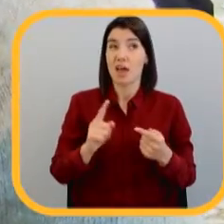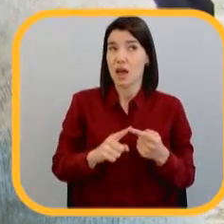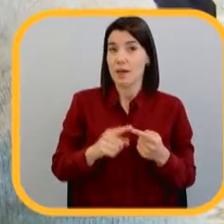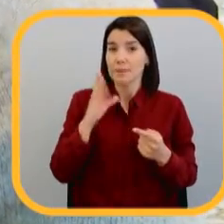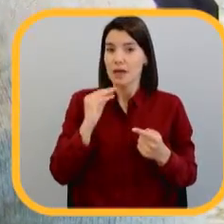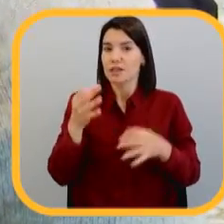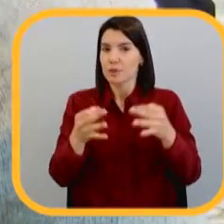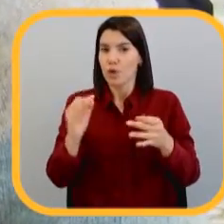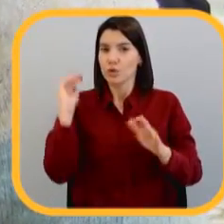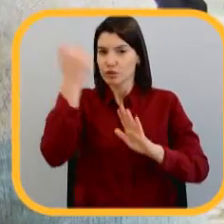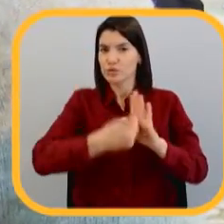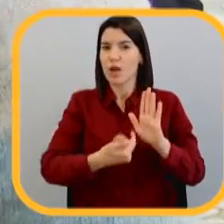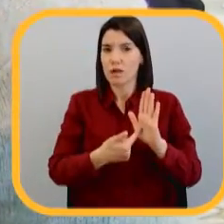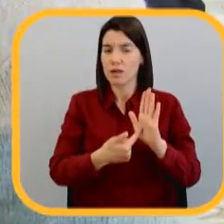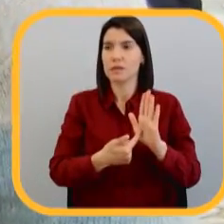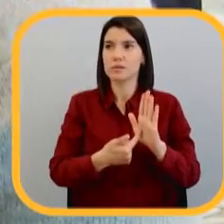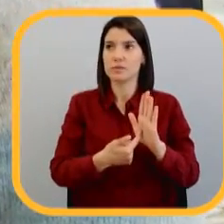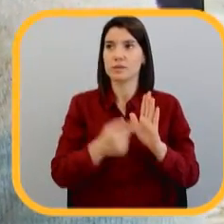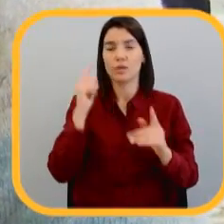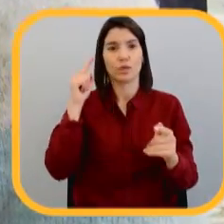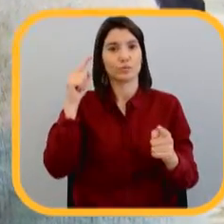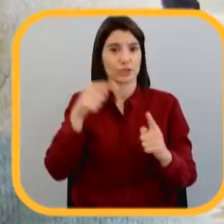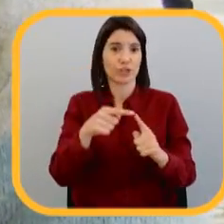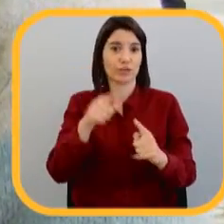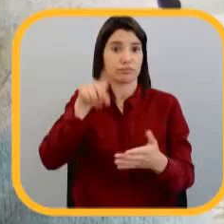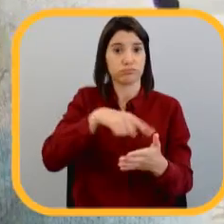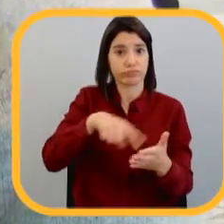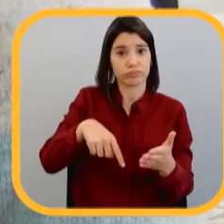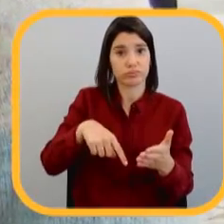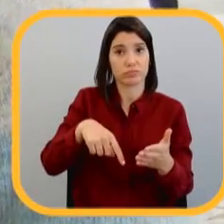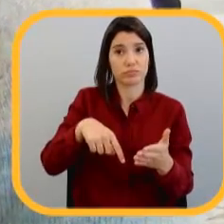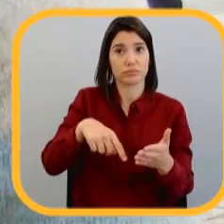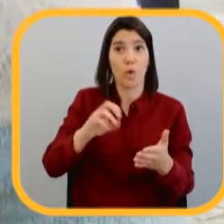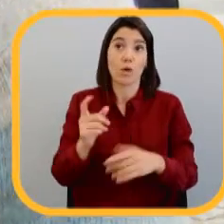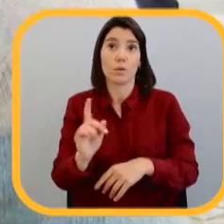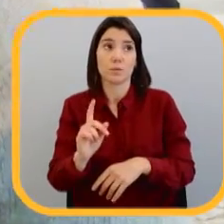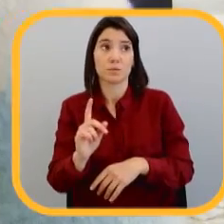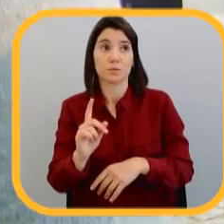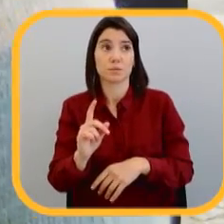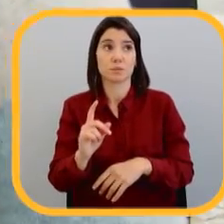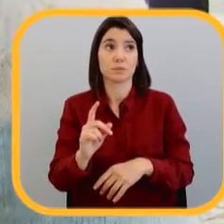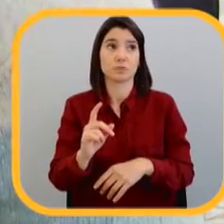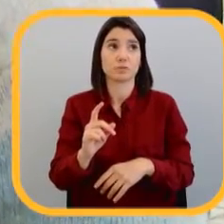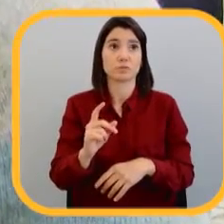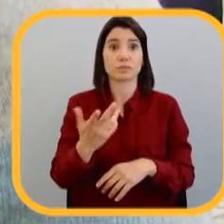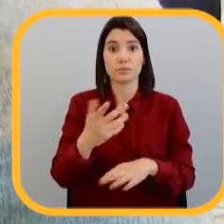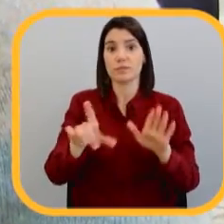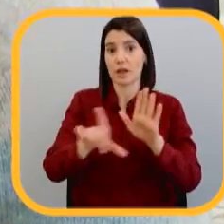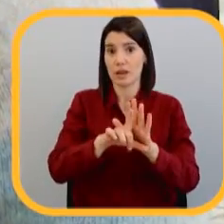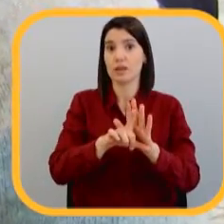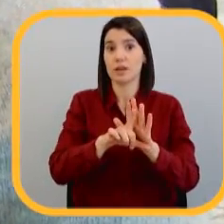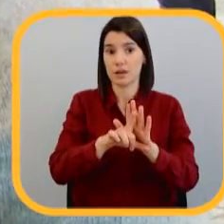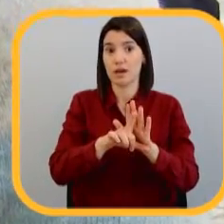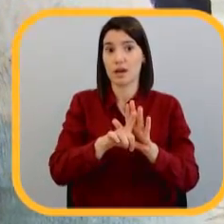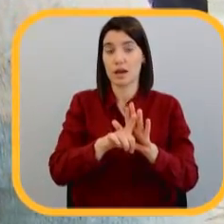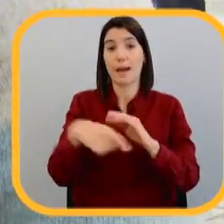ser o Tribunal Constitucional, que serve para vetar ou não